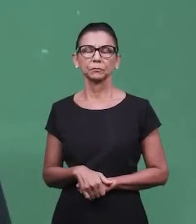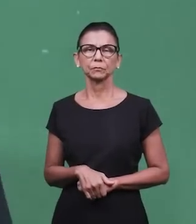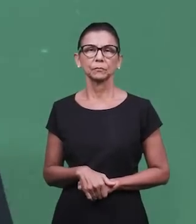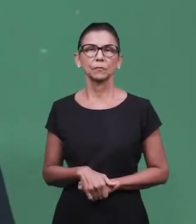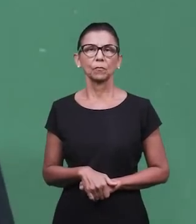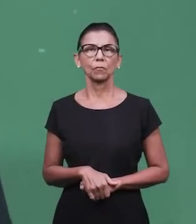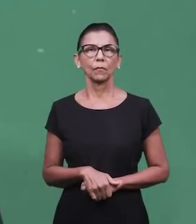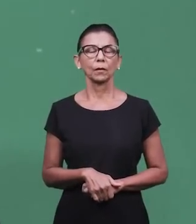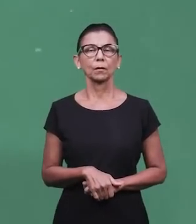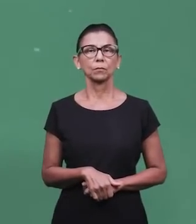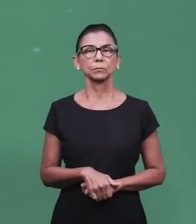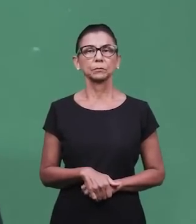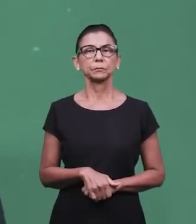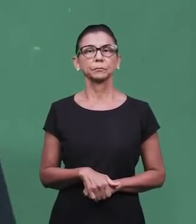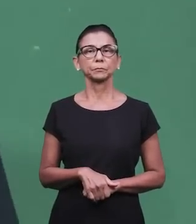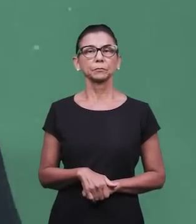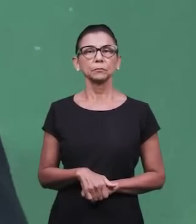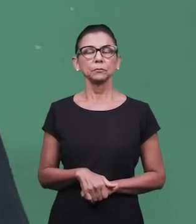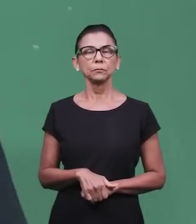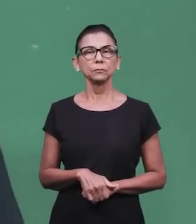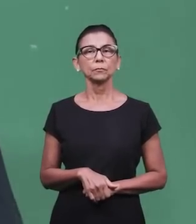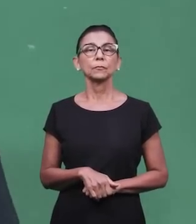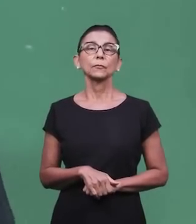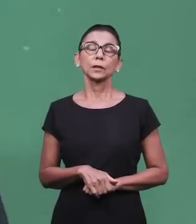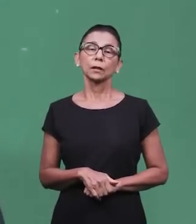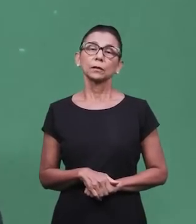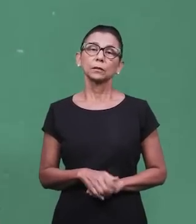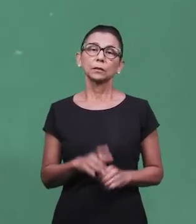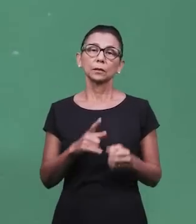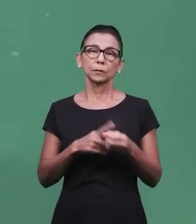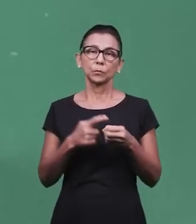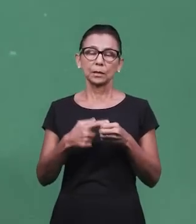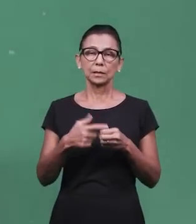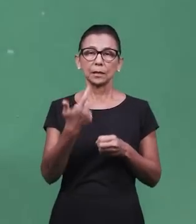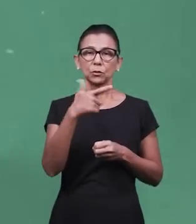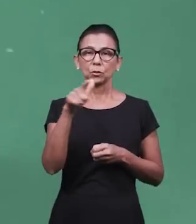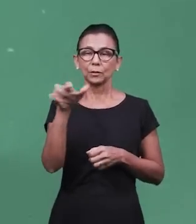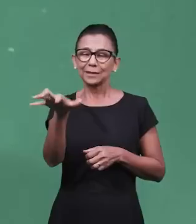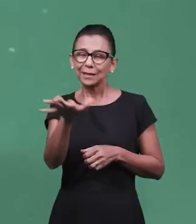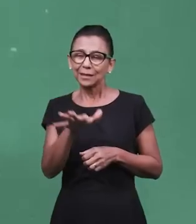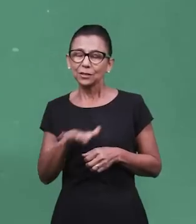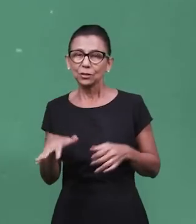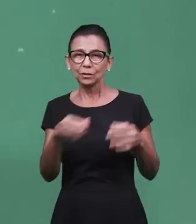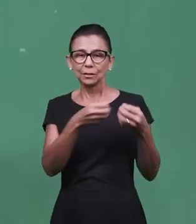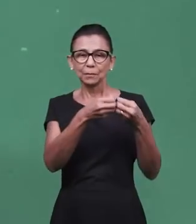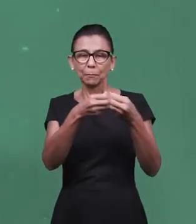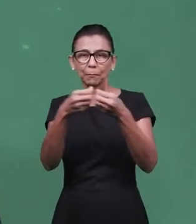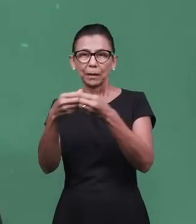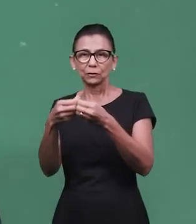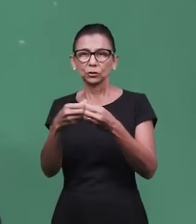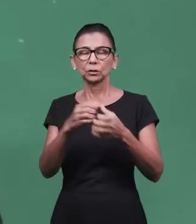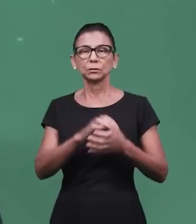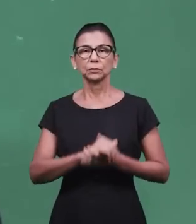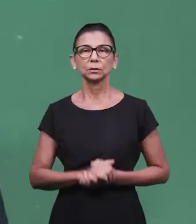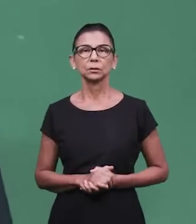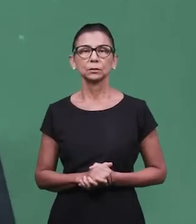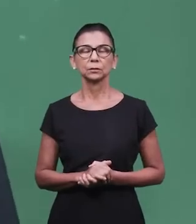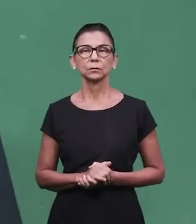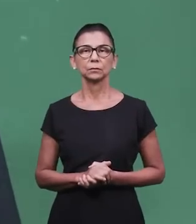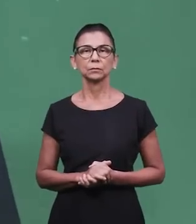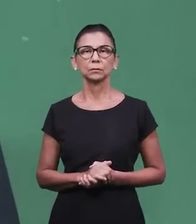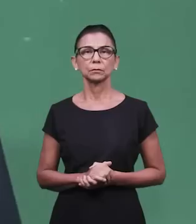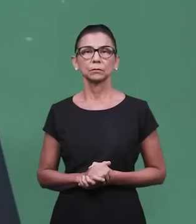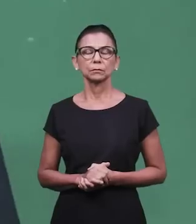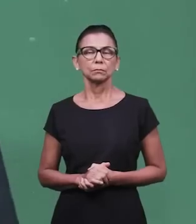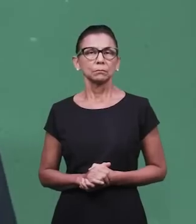para a região de Mossoró, para as cidades vizinhas. Foram convidadas autoridades, foi feito um trabalho de convites também aqui nas ruas de Mossoró, um